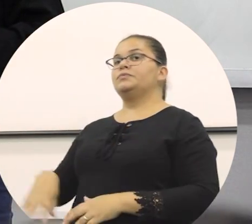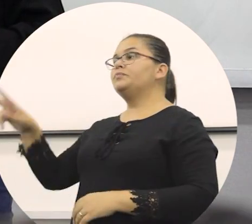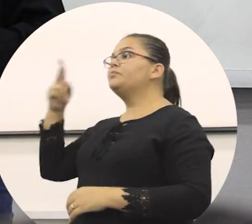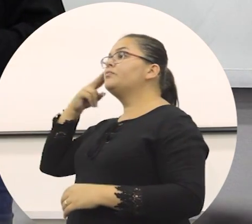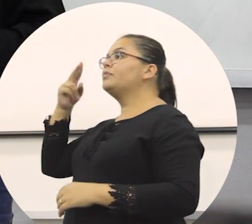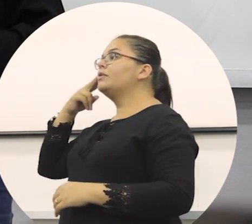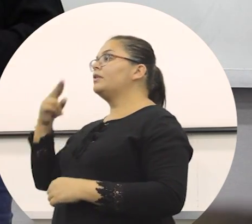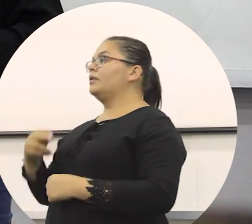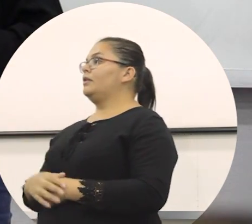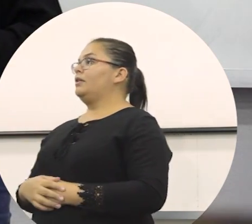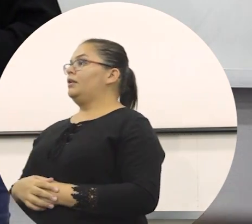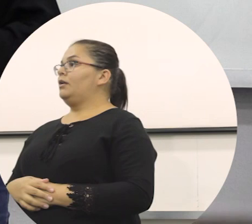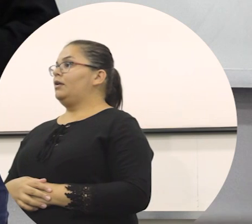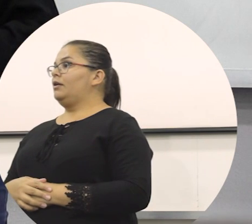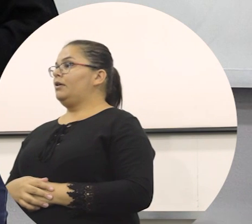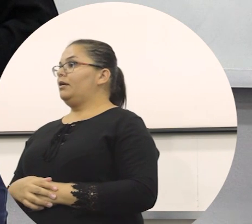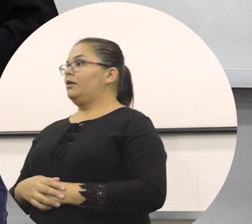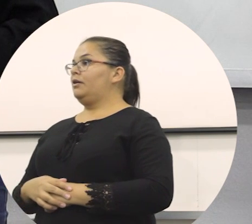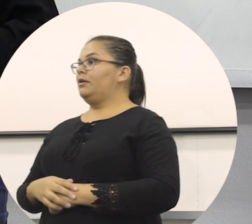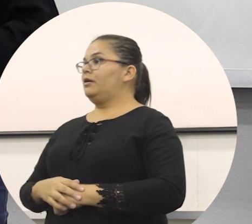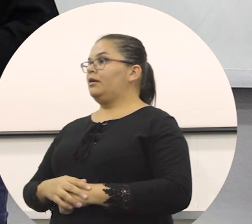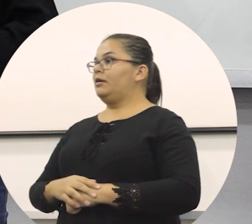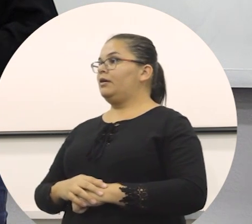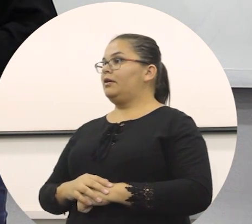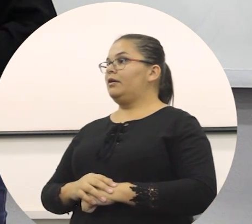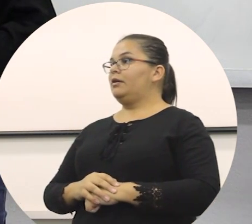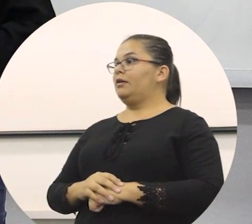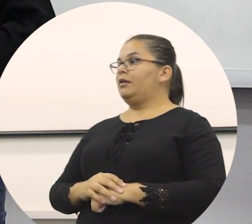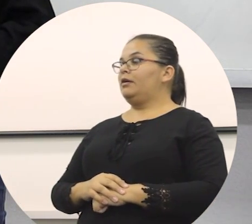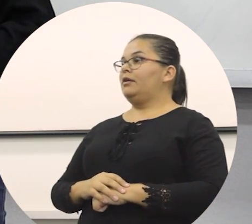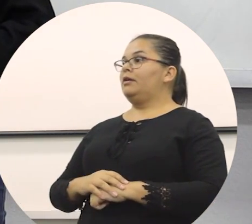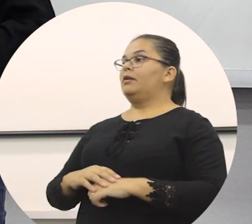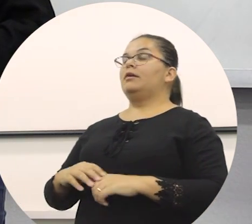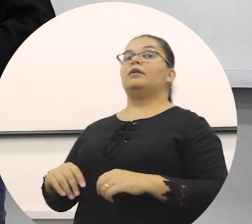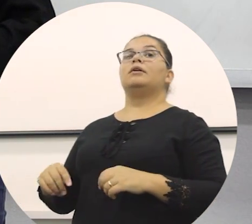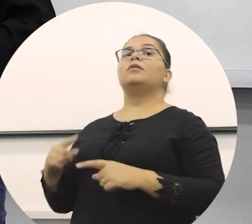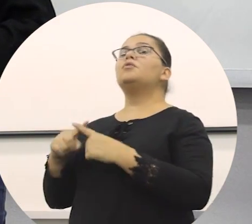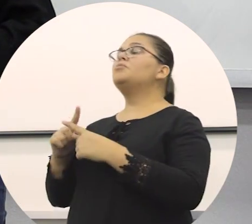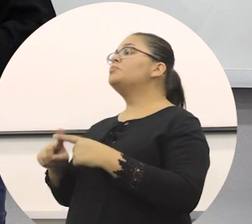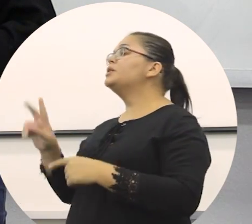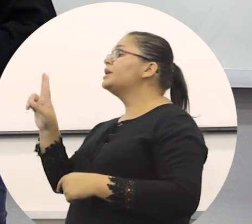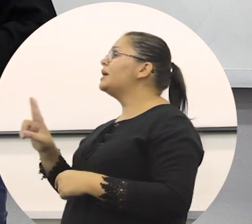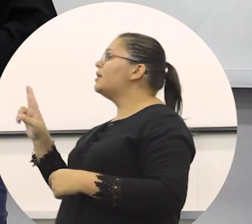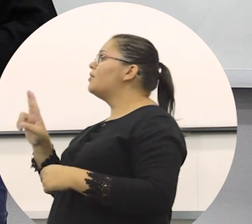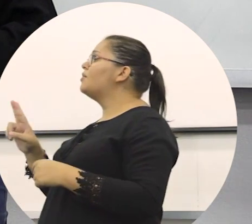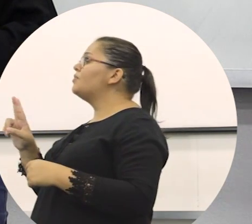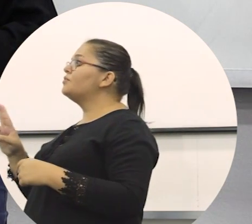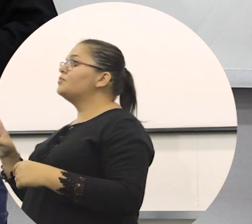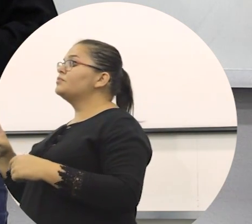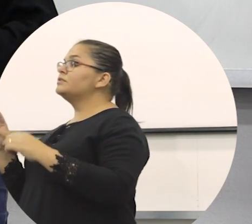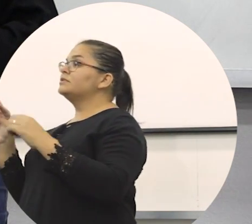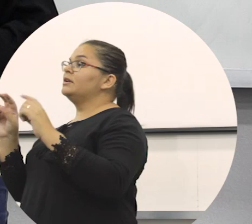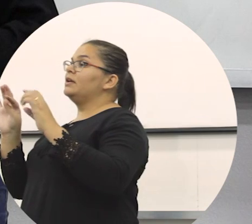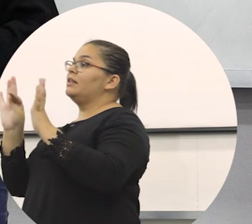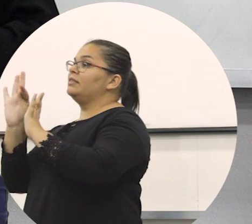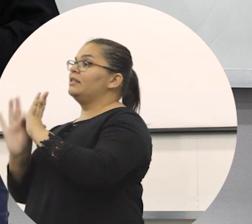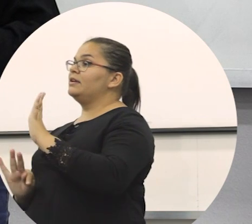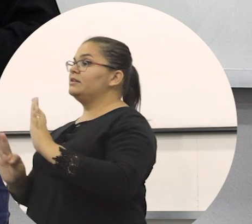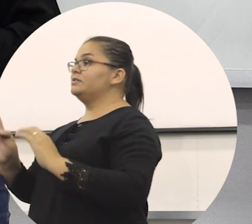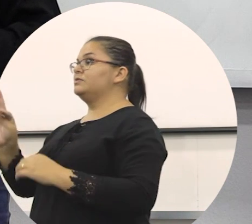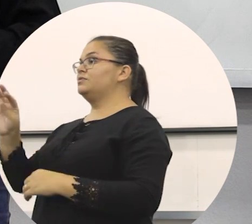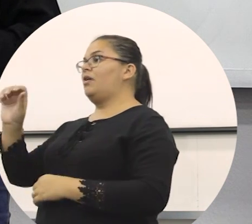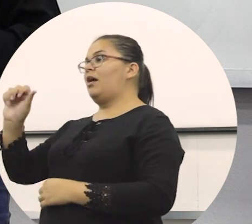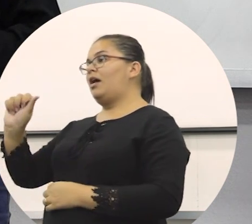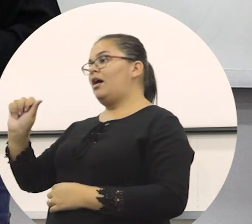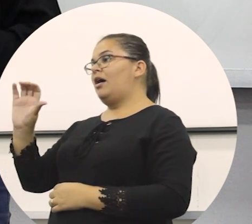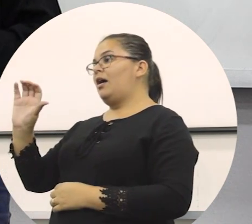que pensar, por exemplo, por que a gente trabalha no primeiro ano a canoa virou convite? Porque